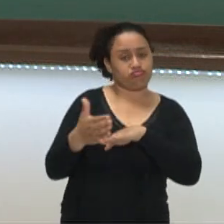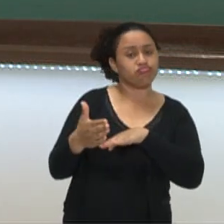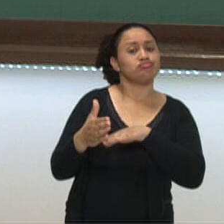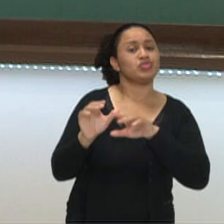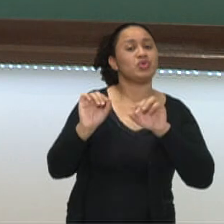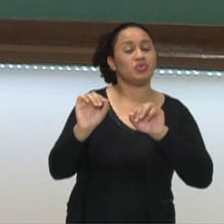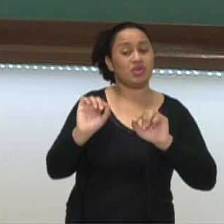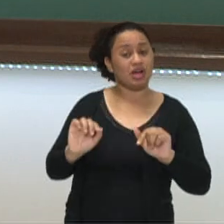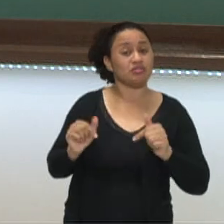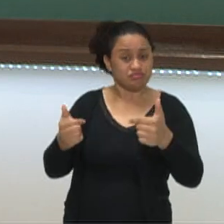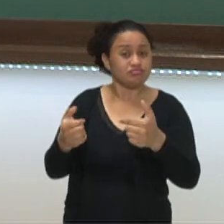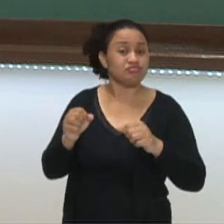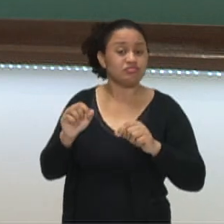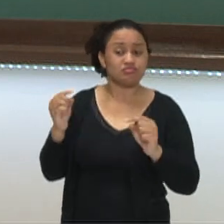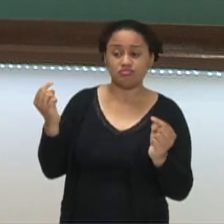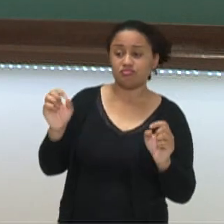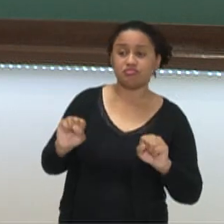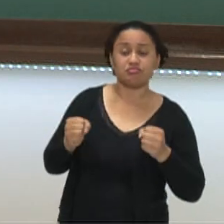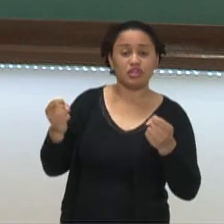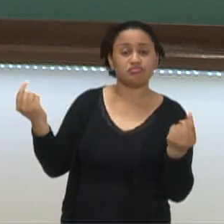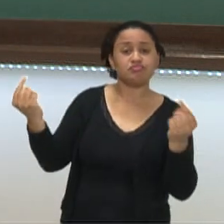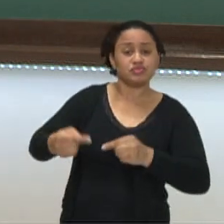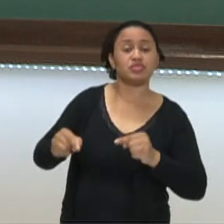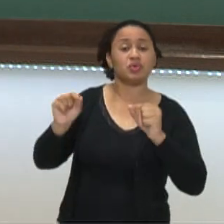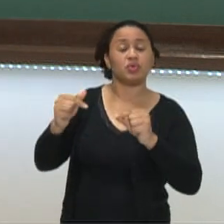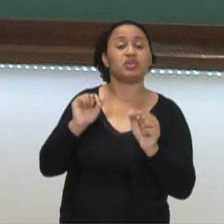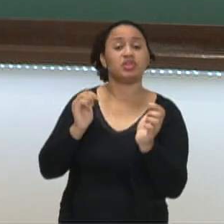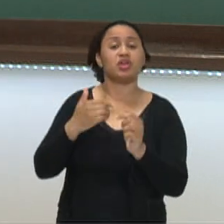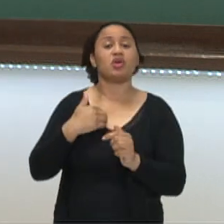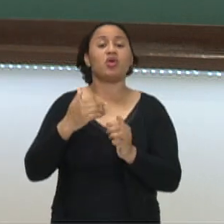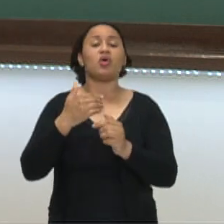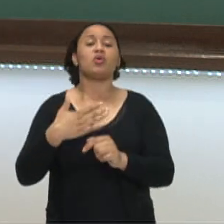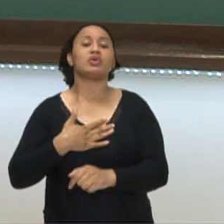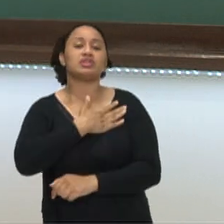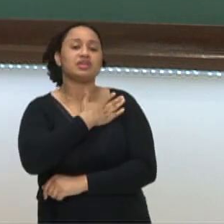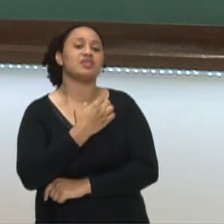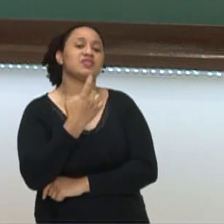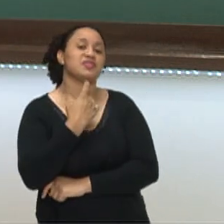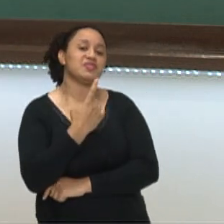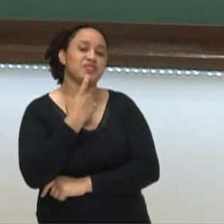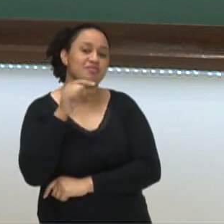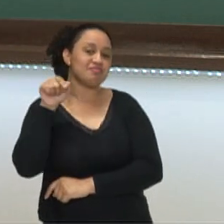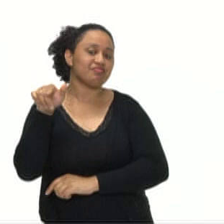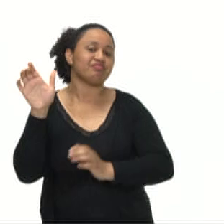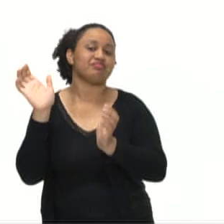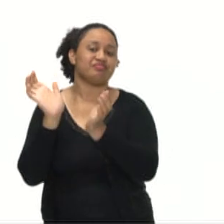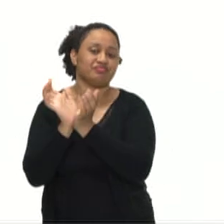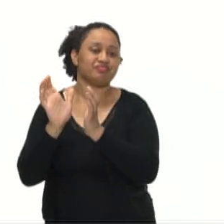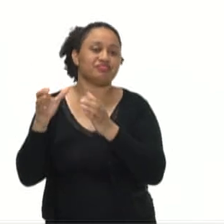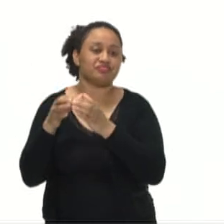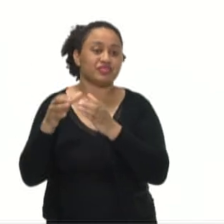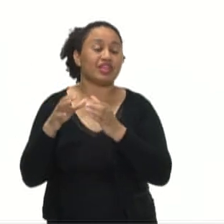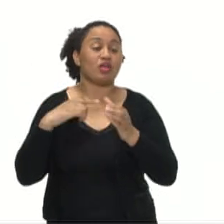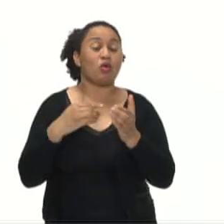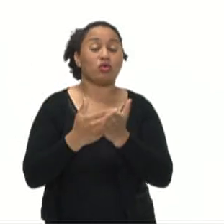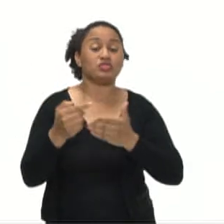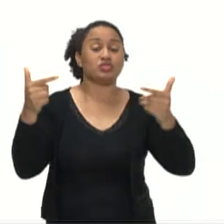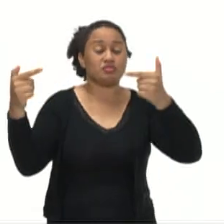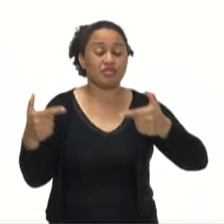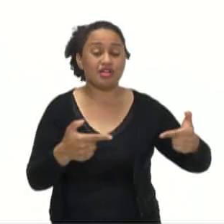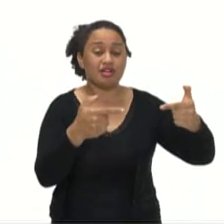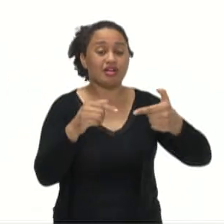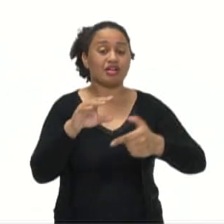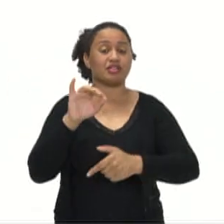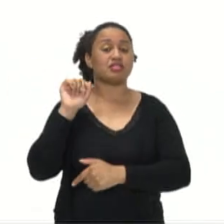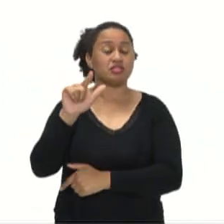para combater o governo bolchevique, que respondeu formando o Exército Vermelho. Então você tem uma guerra civil no país